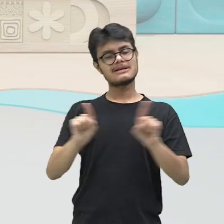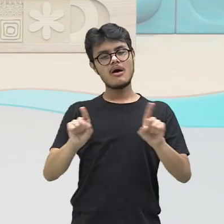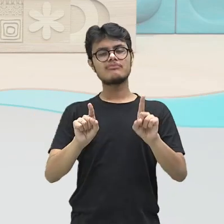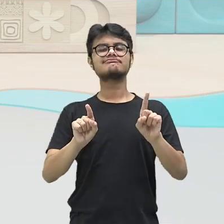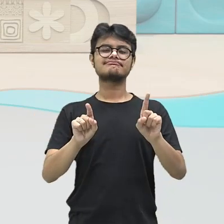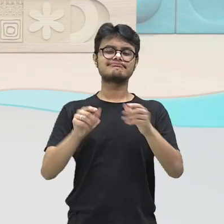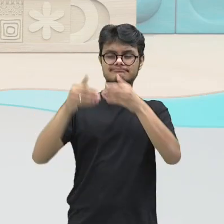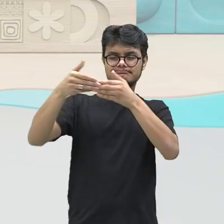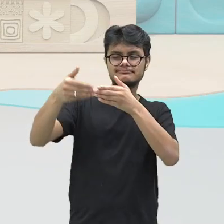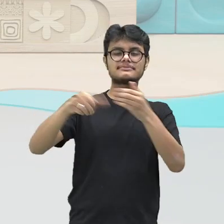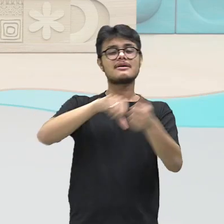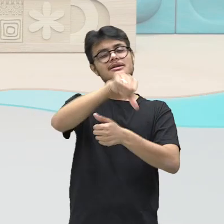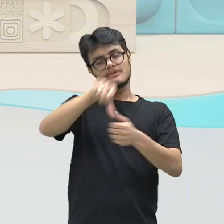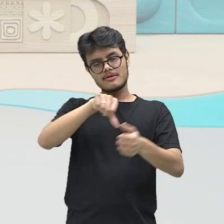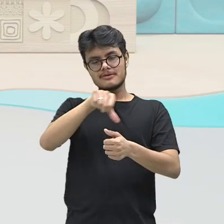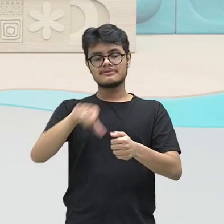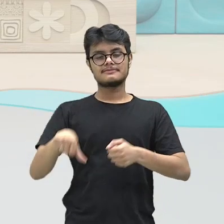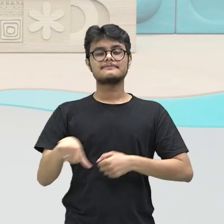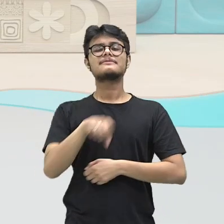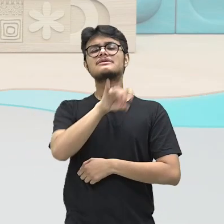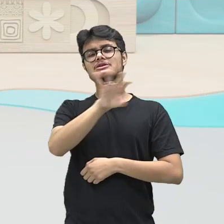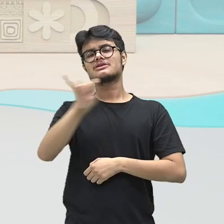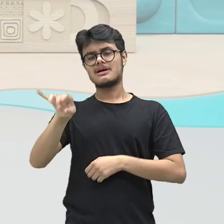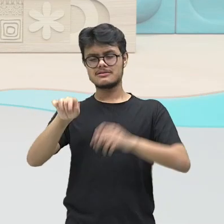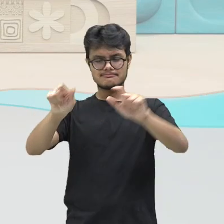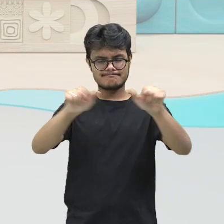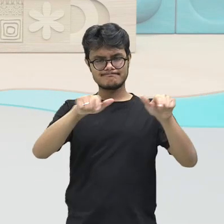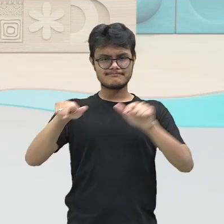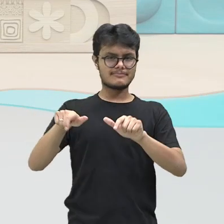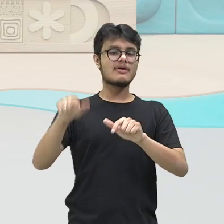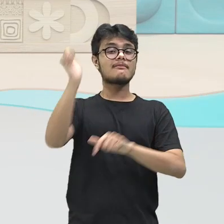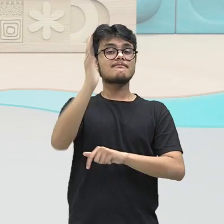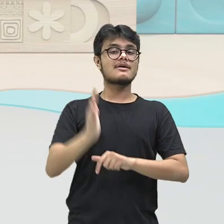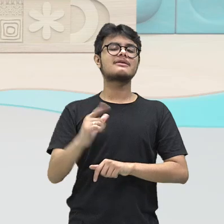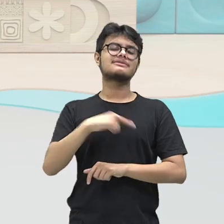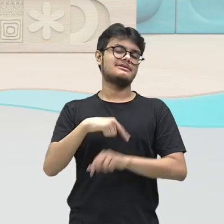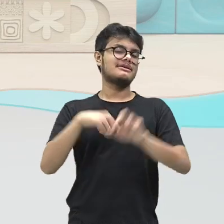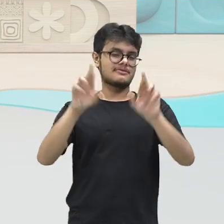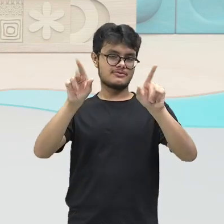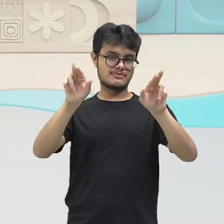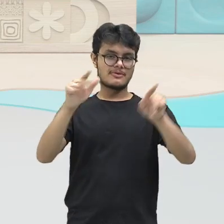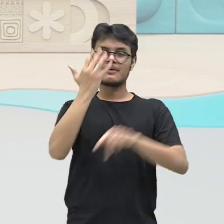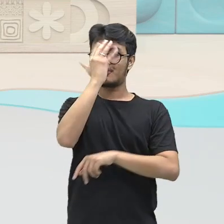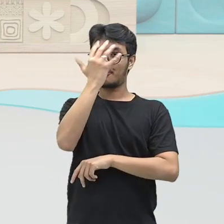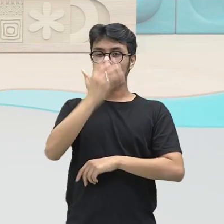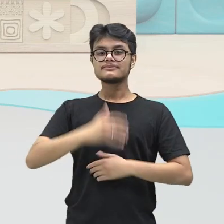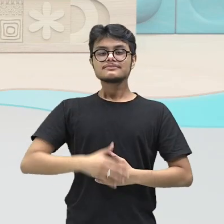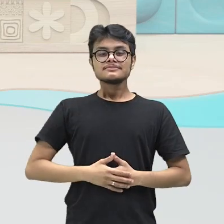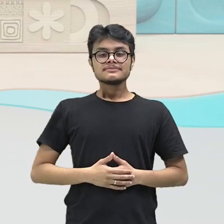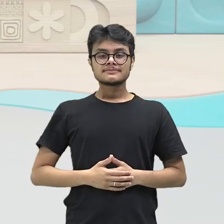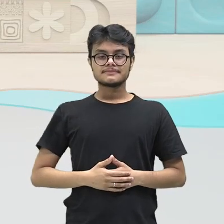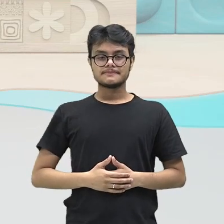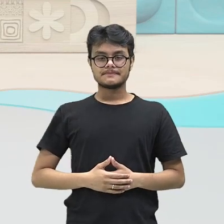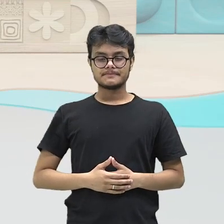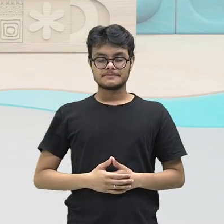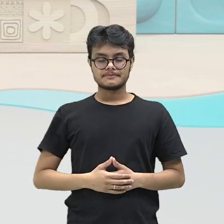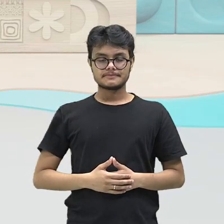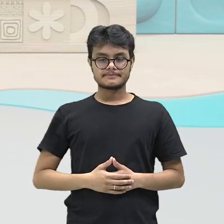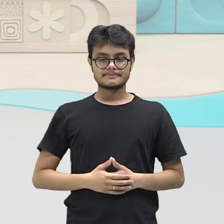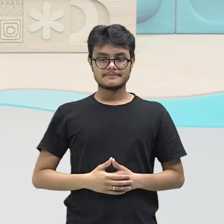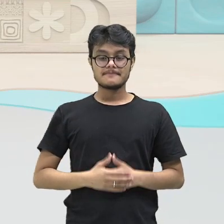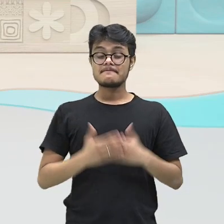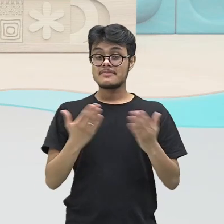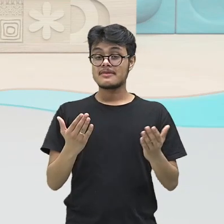tendo em cada lugar, né? Do Brasil, digamos assim, uma forma de ser representada. E um